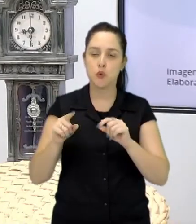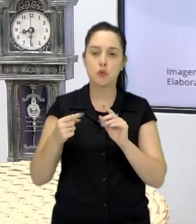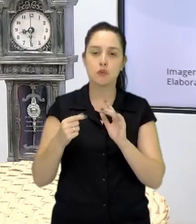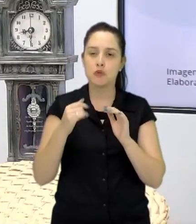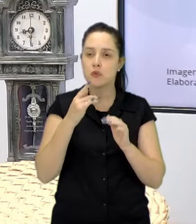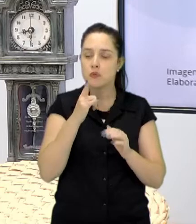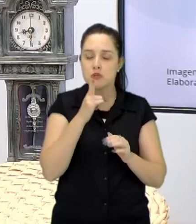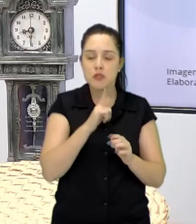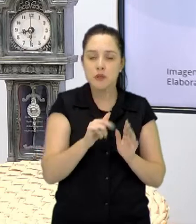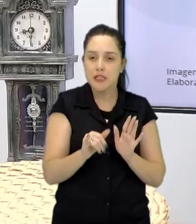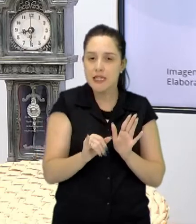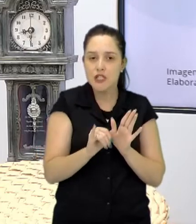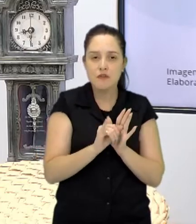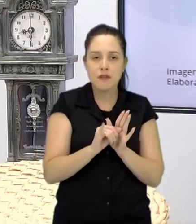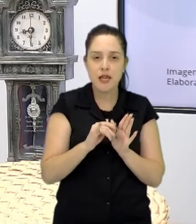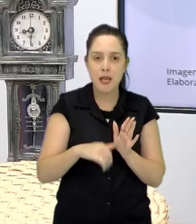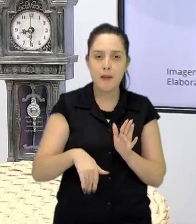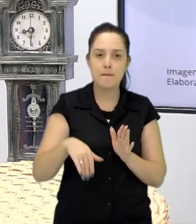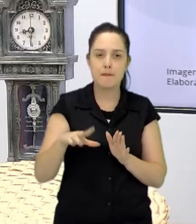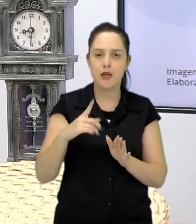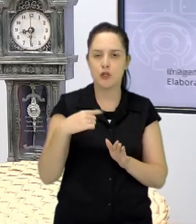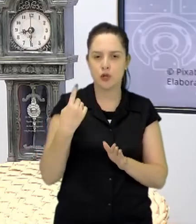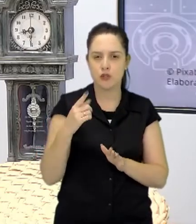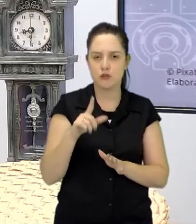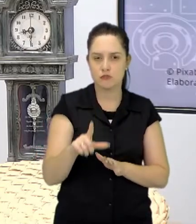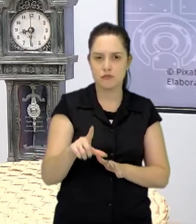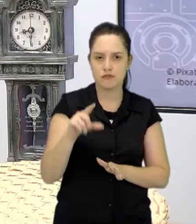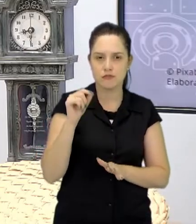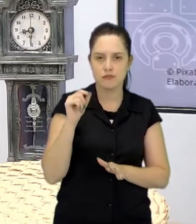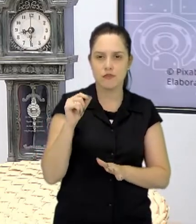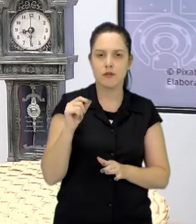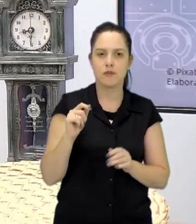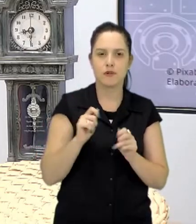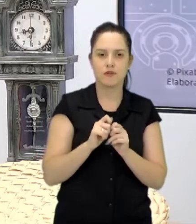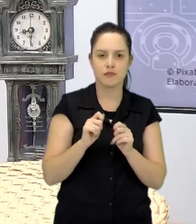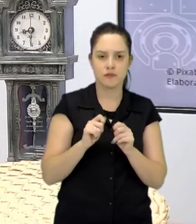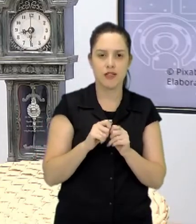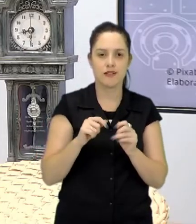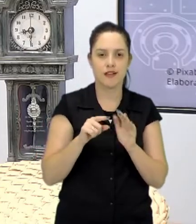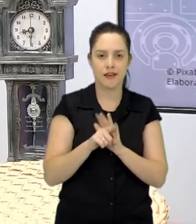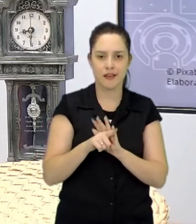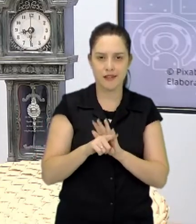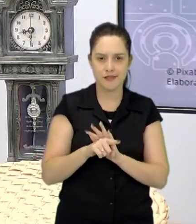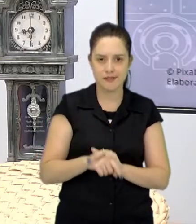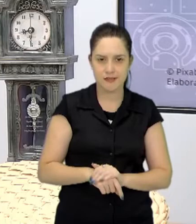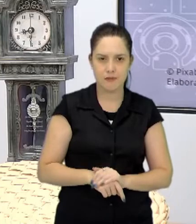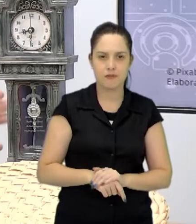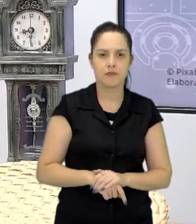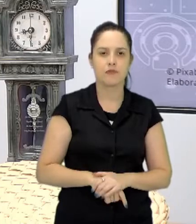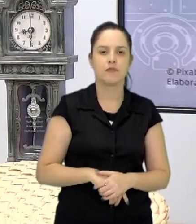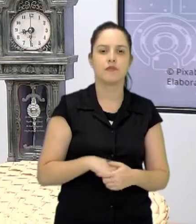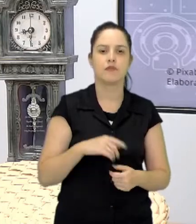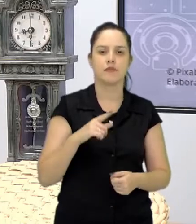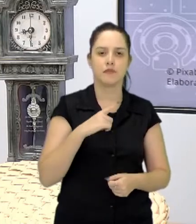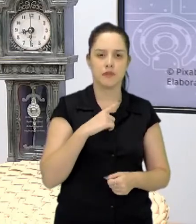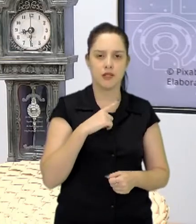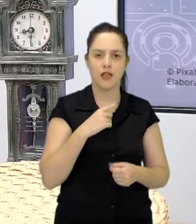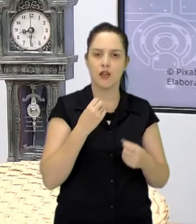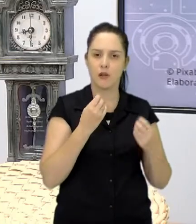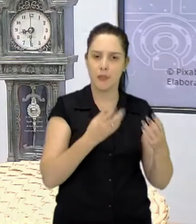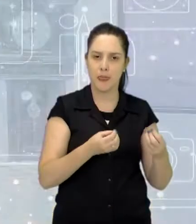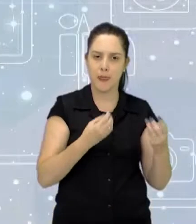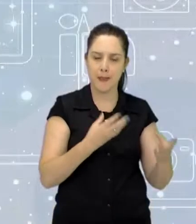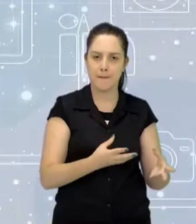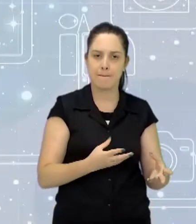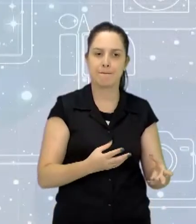identificaram mais, vão escolher um desses gêneros para resolver aí uma questão. E a gente tem aqui mais uma informação, né, sobre os textos